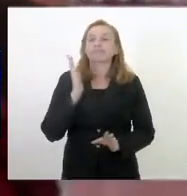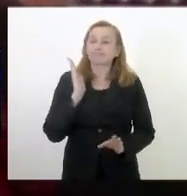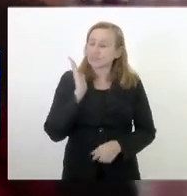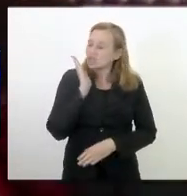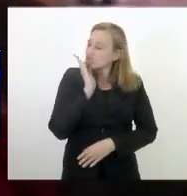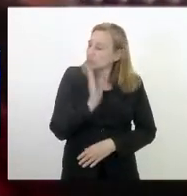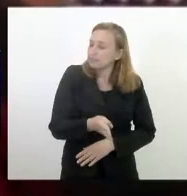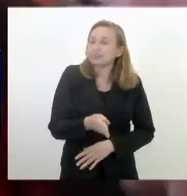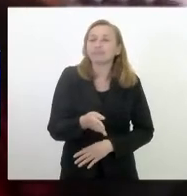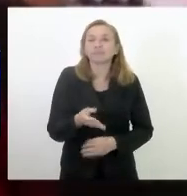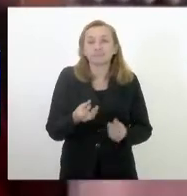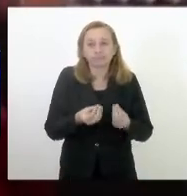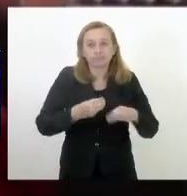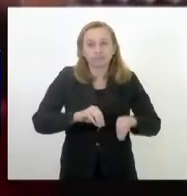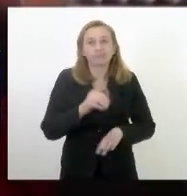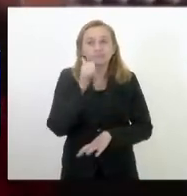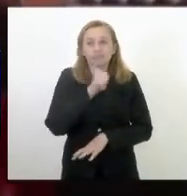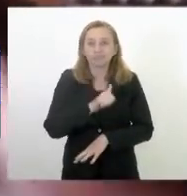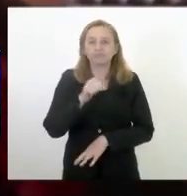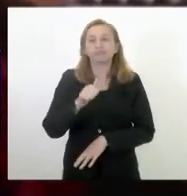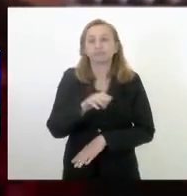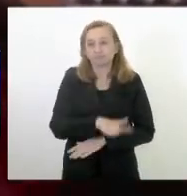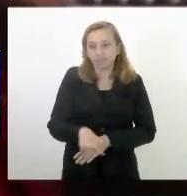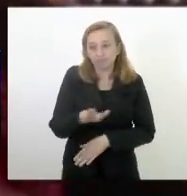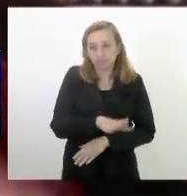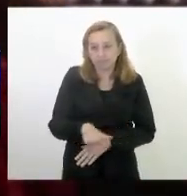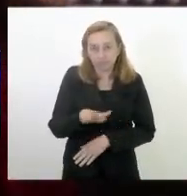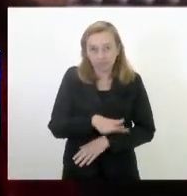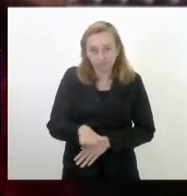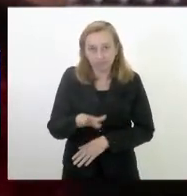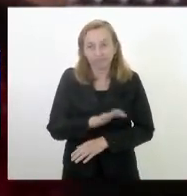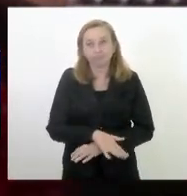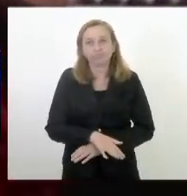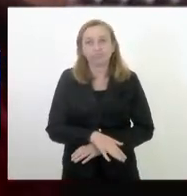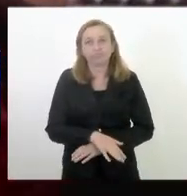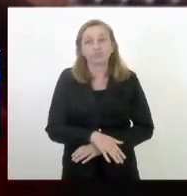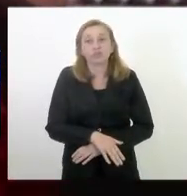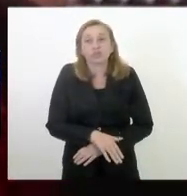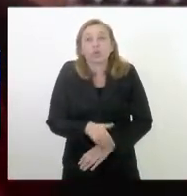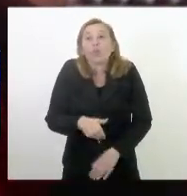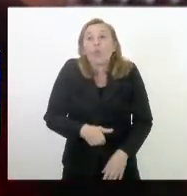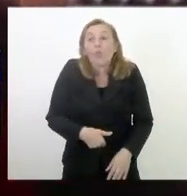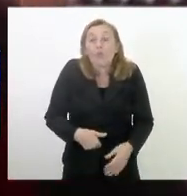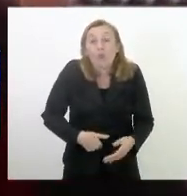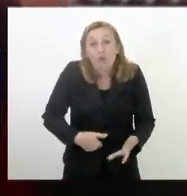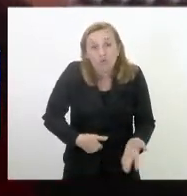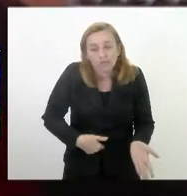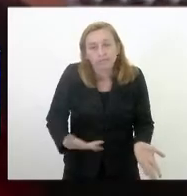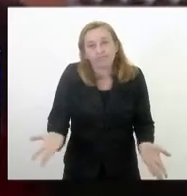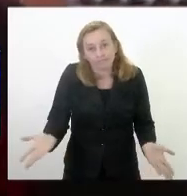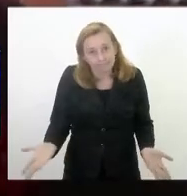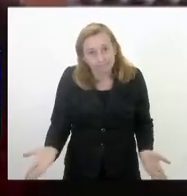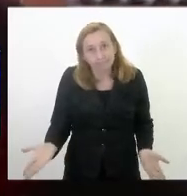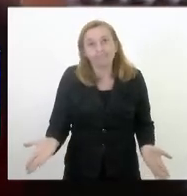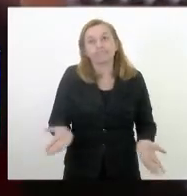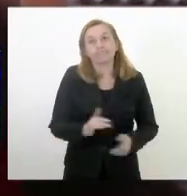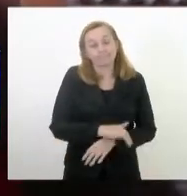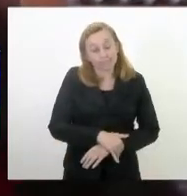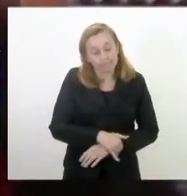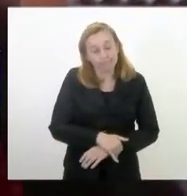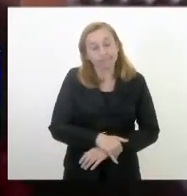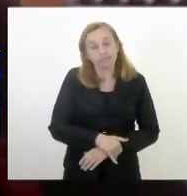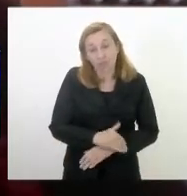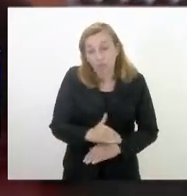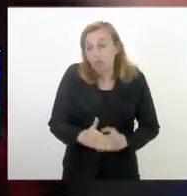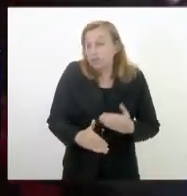diretamente atinge mulheres e crianças que estão subnutridas, que estão impactadas por esse